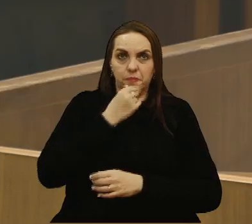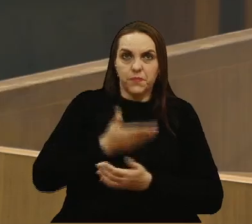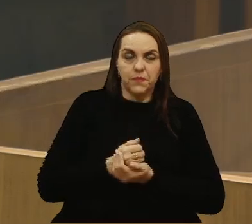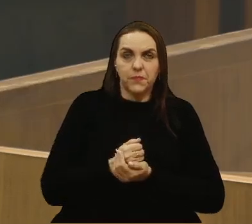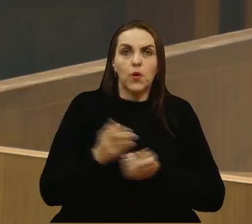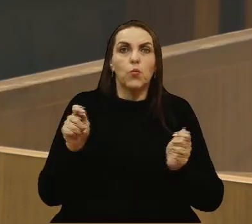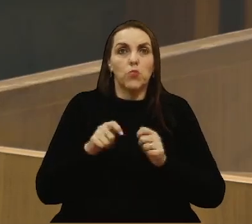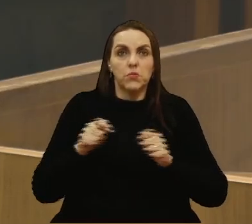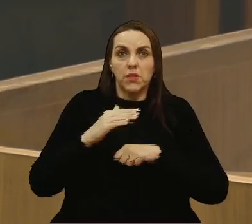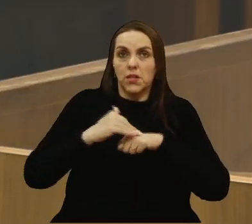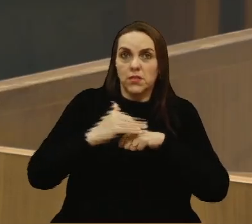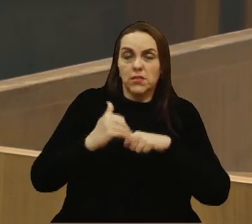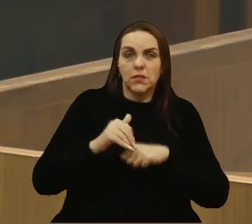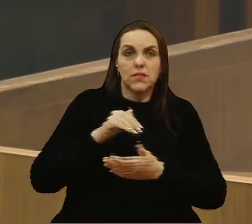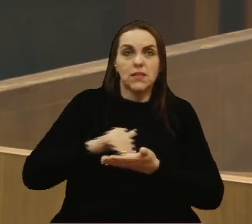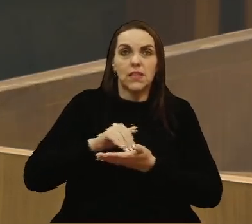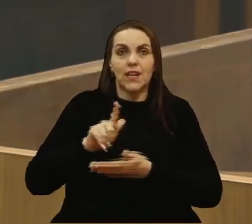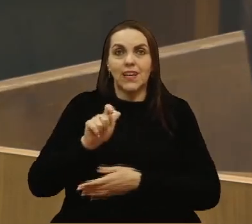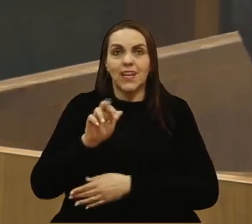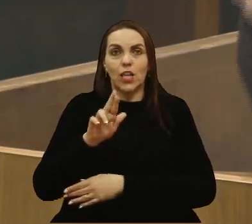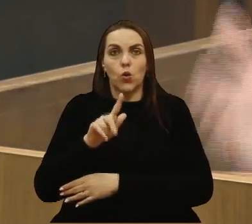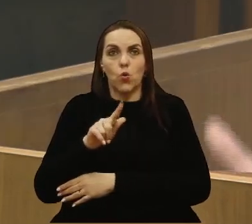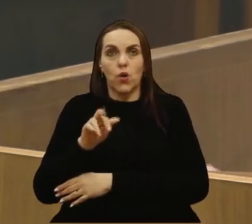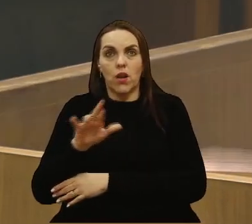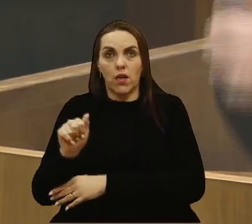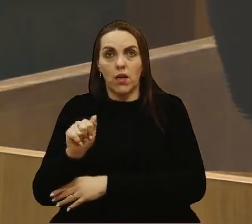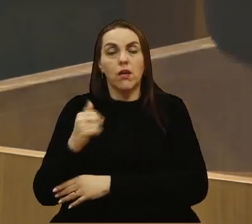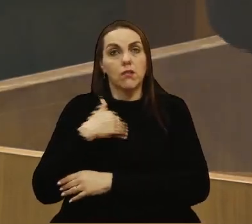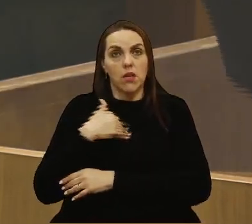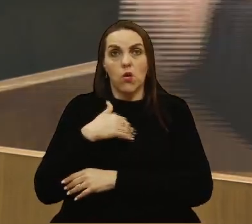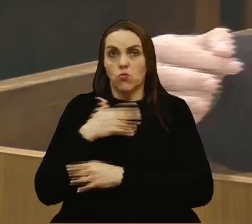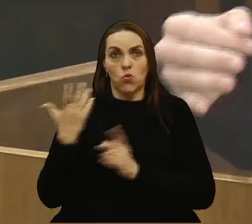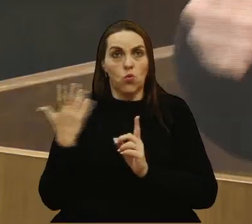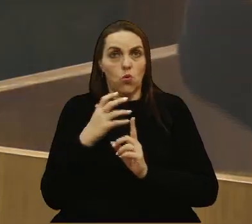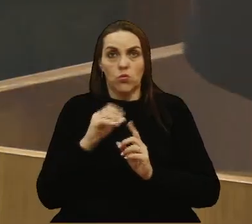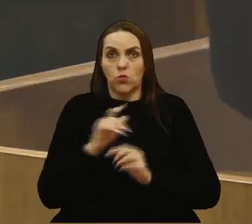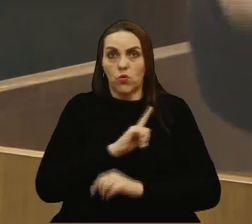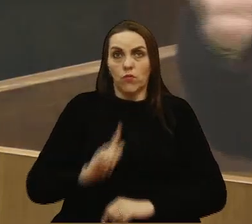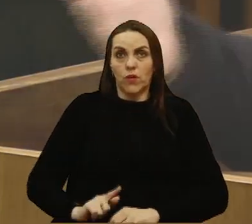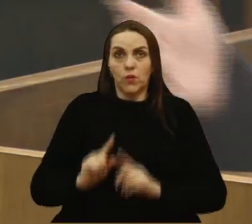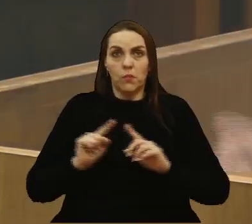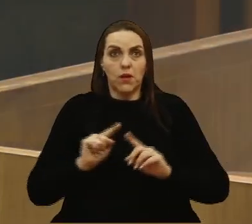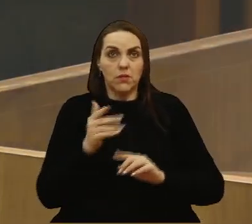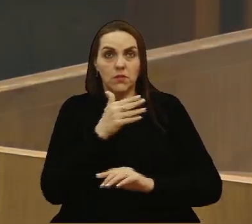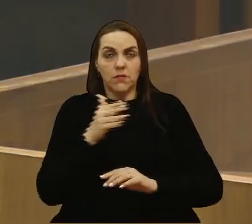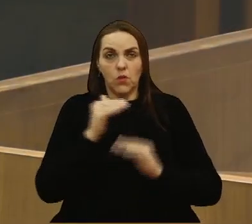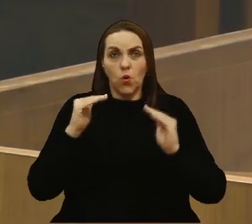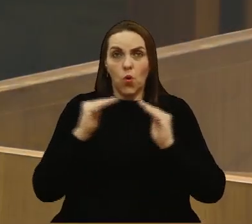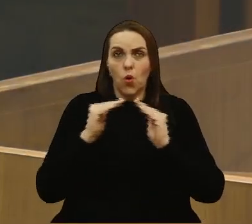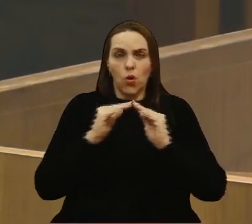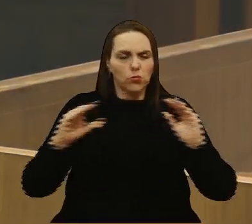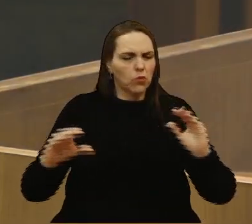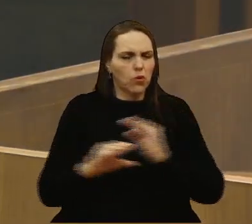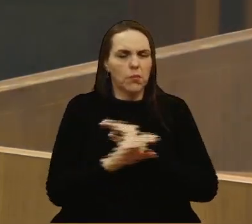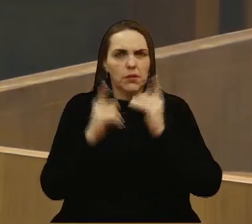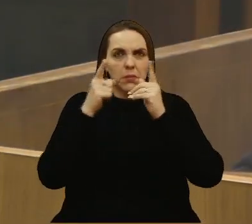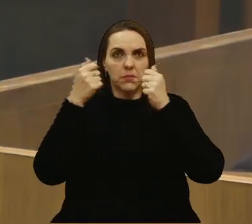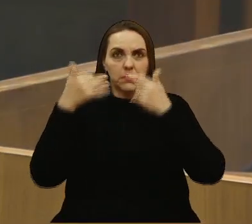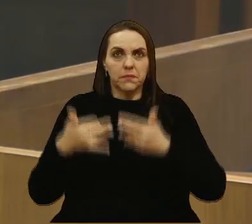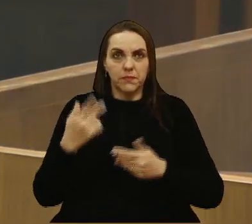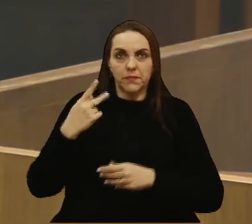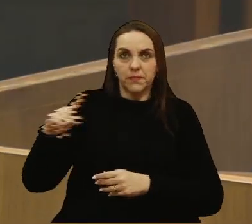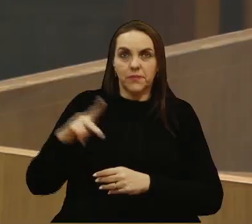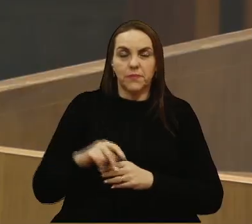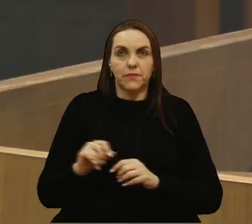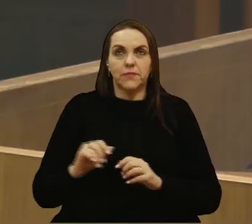elogiar a secretária Grégora, que eu sou oposição ao governo, mas, por vezes, concordo plenamente com as falas que ela coloca. Foi